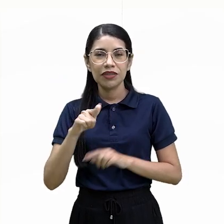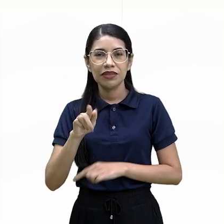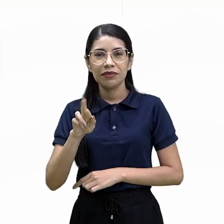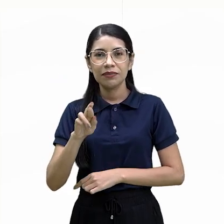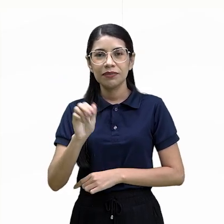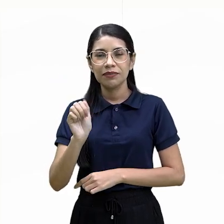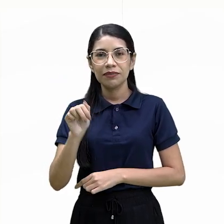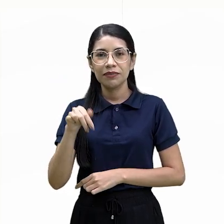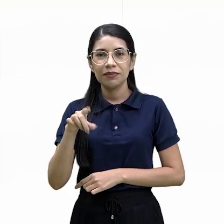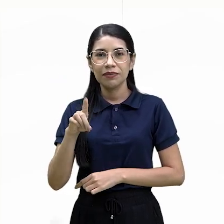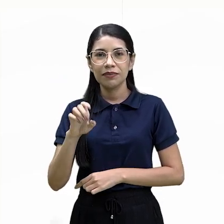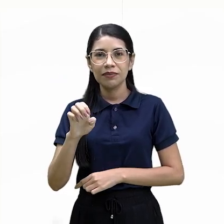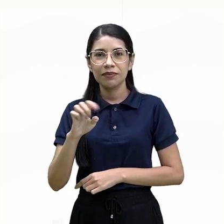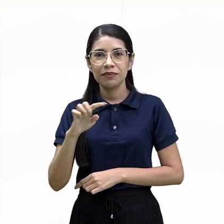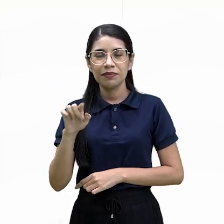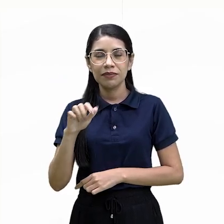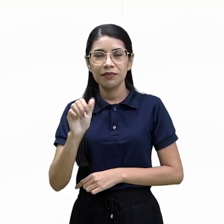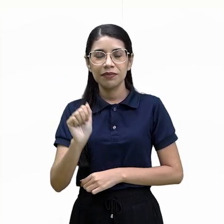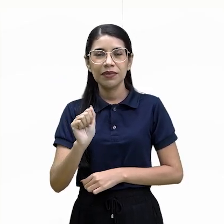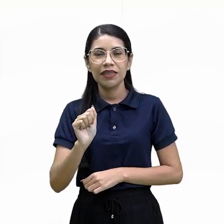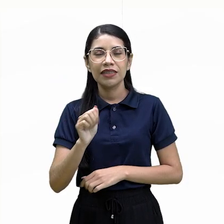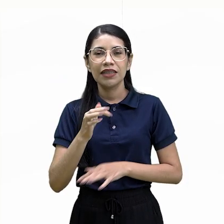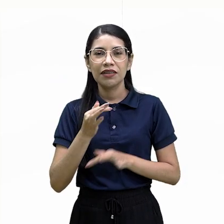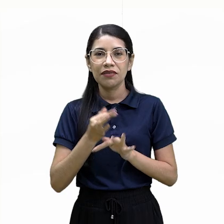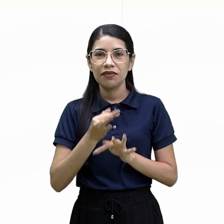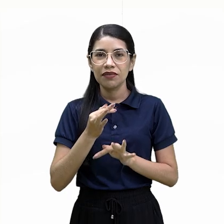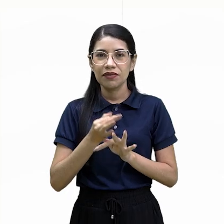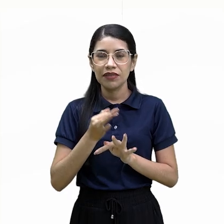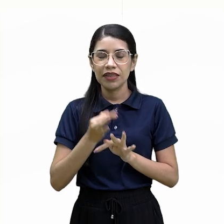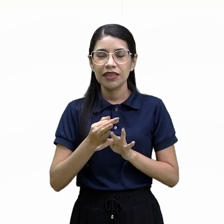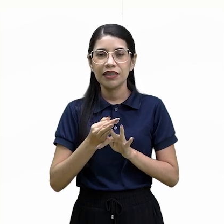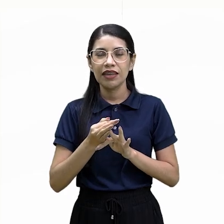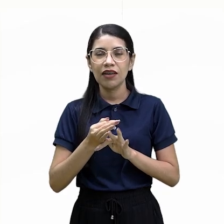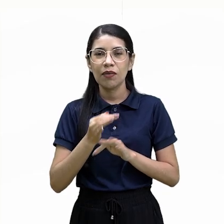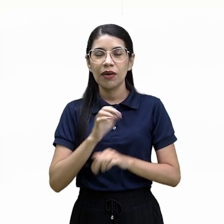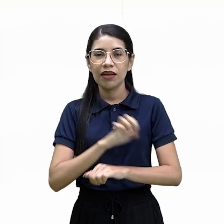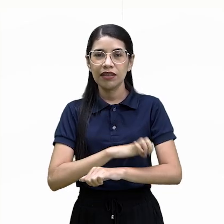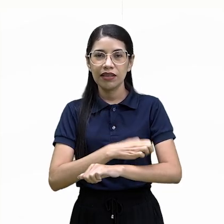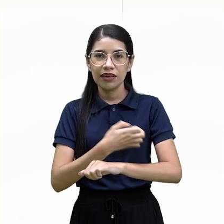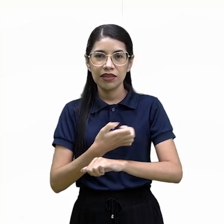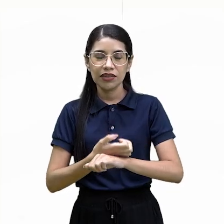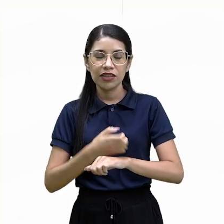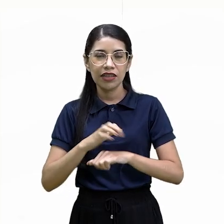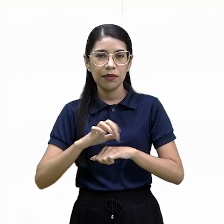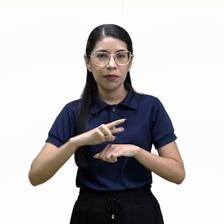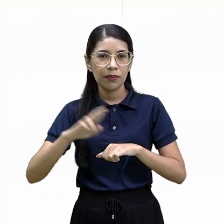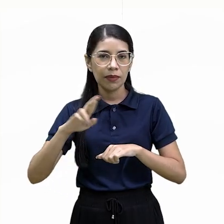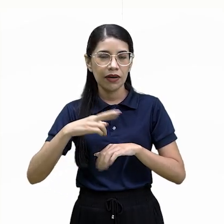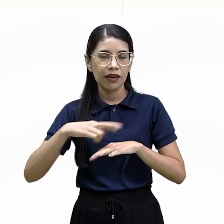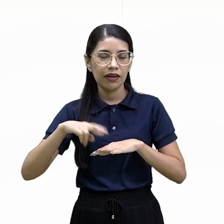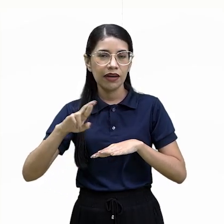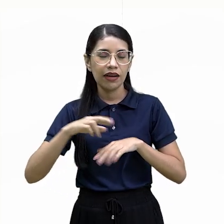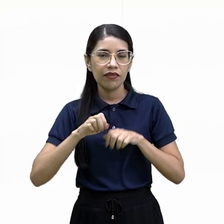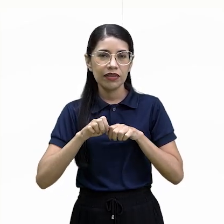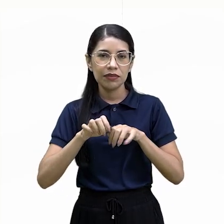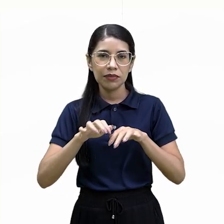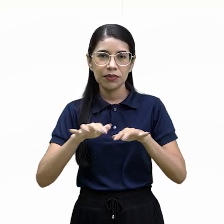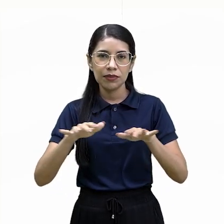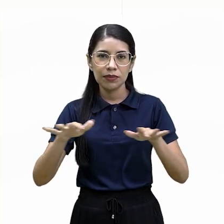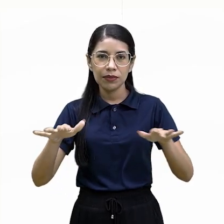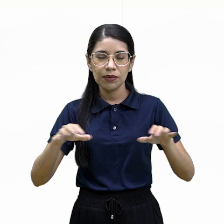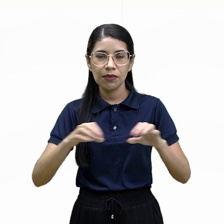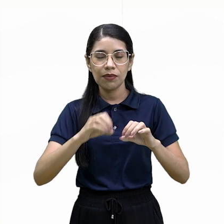física, forma de energia radiante, que é um tipo de energia que se propaga por meio de